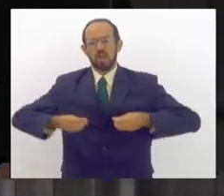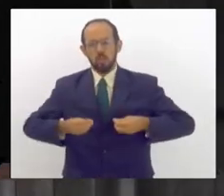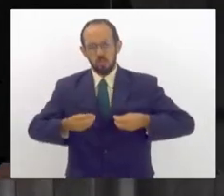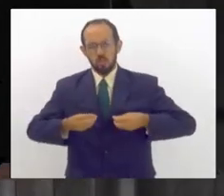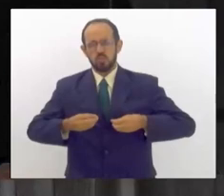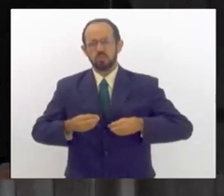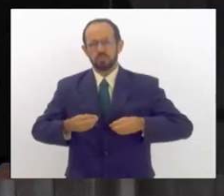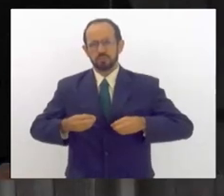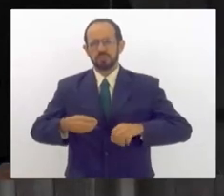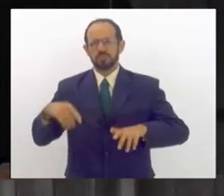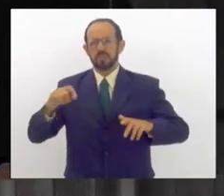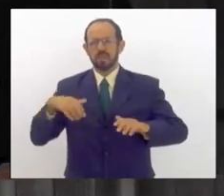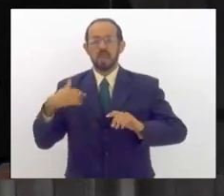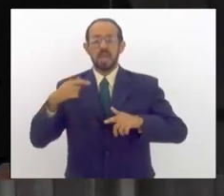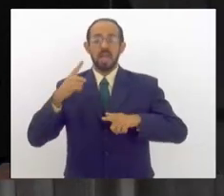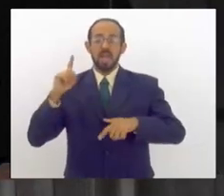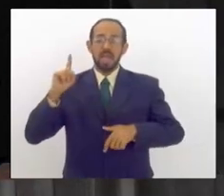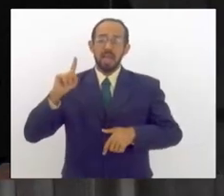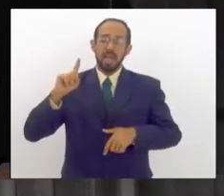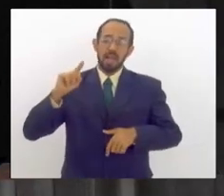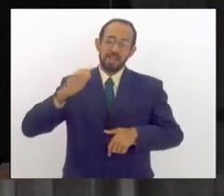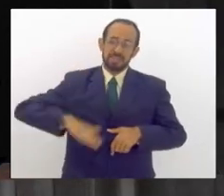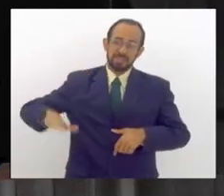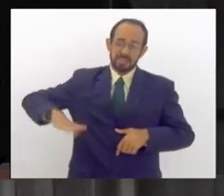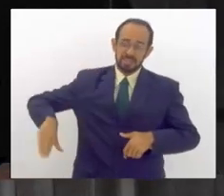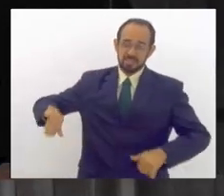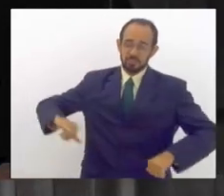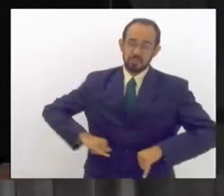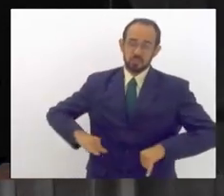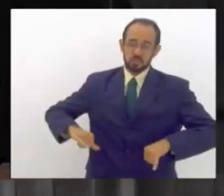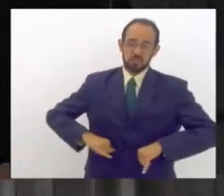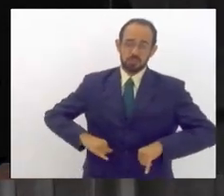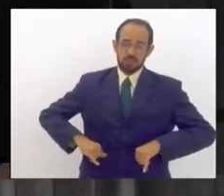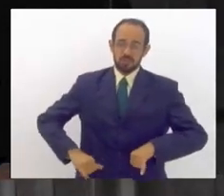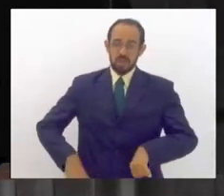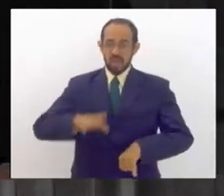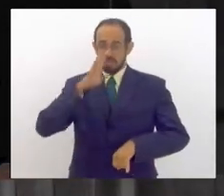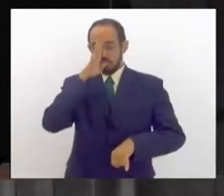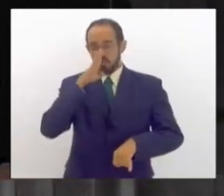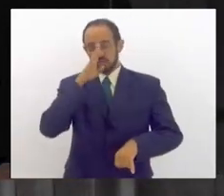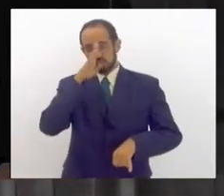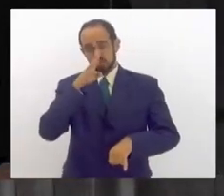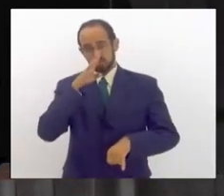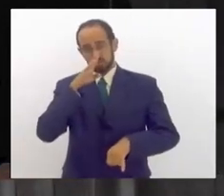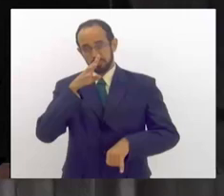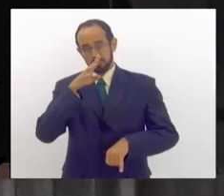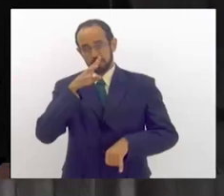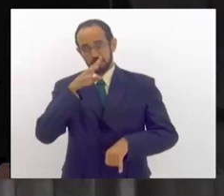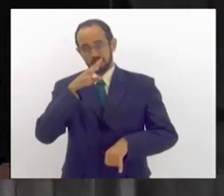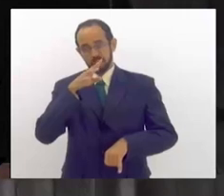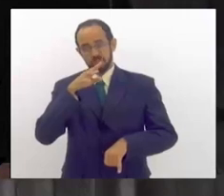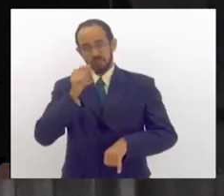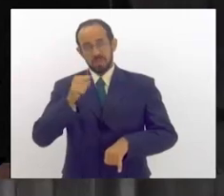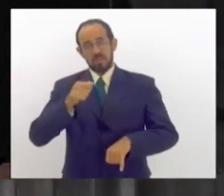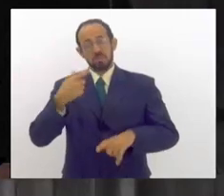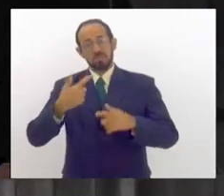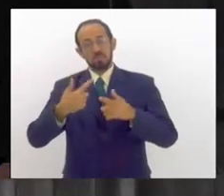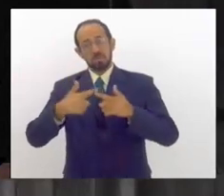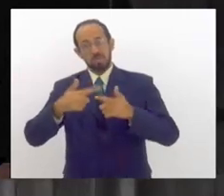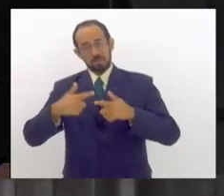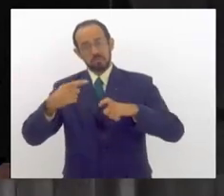que as nossas crianças vêm sofrendo abuso, exploração